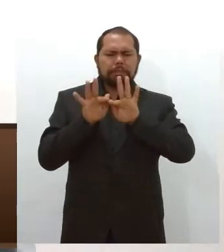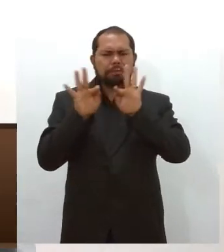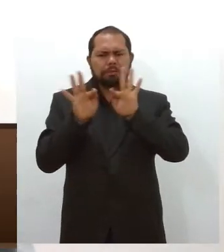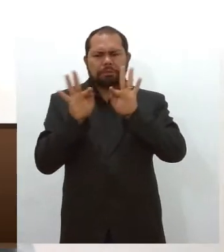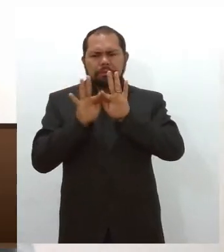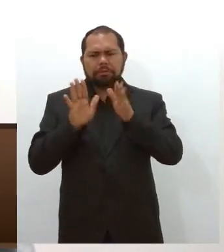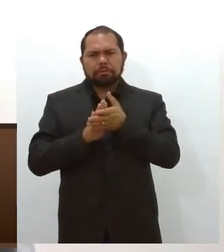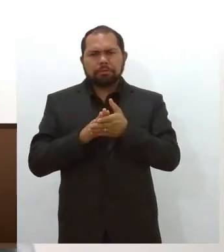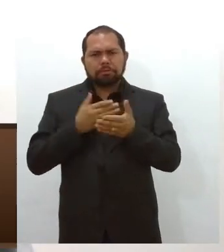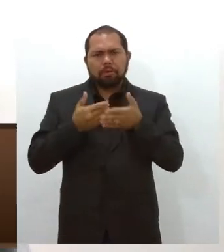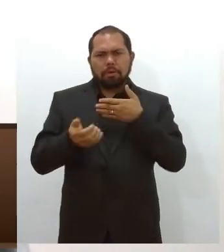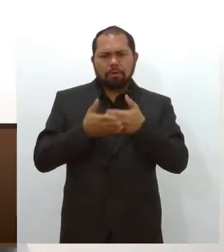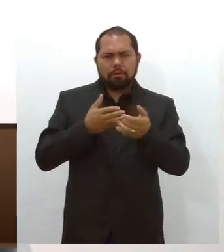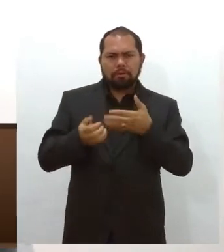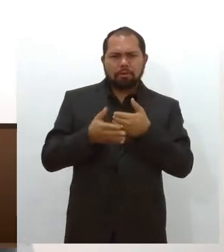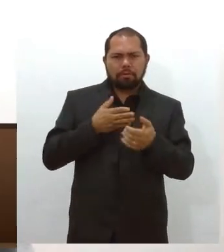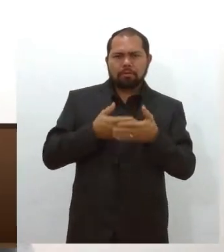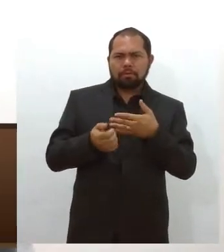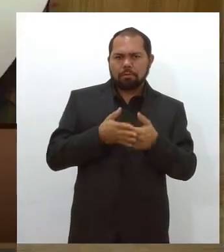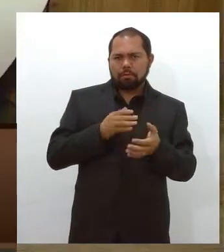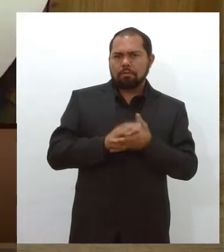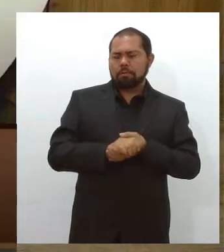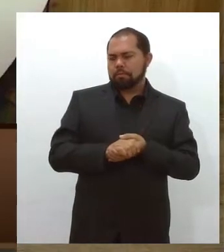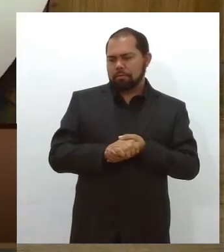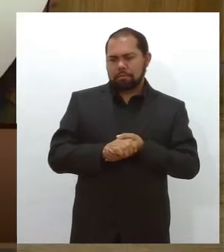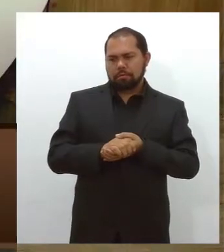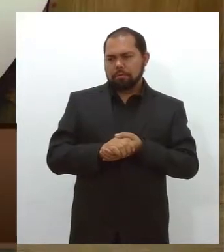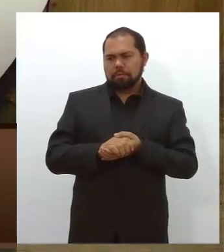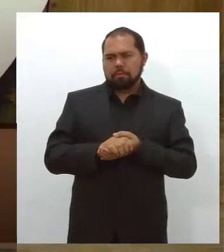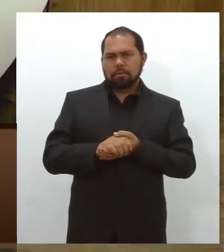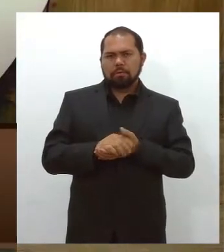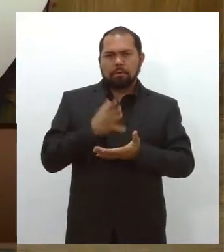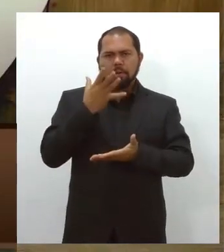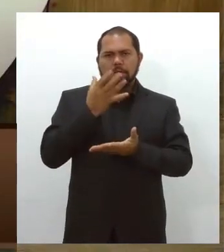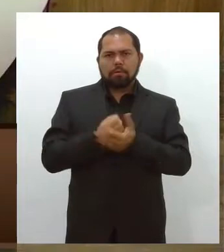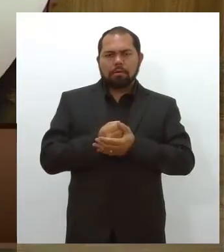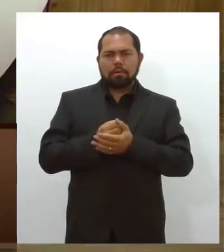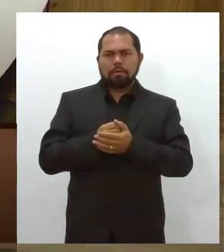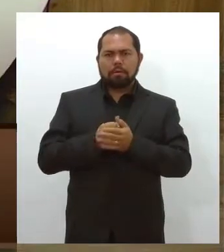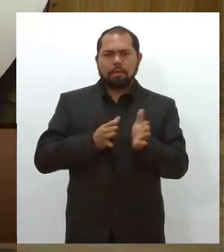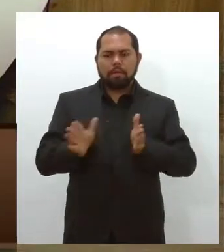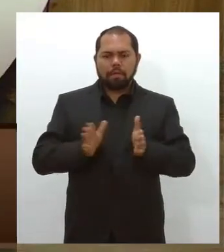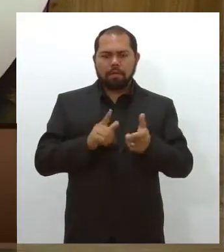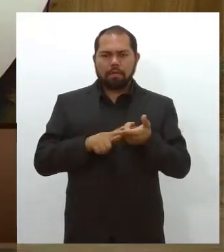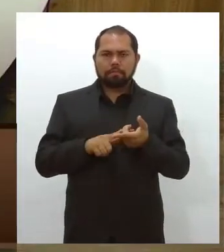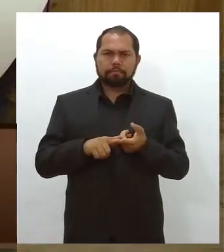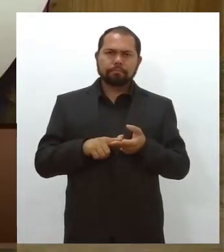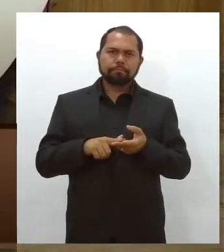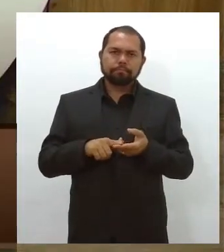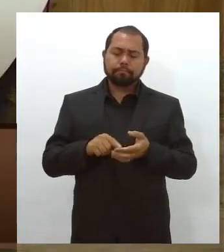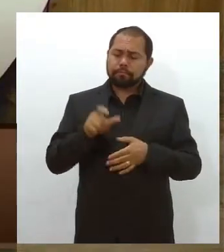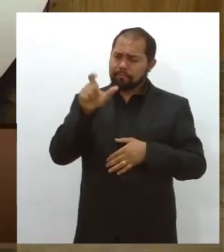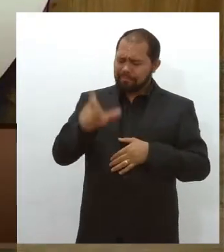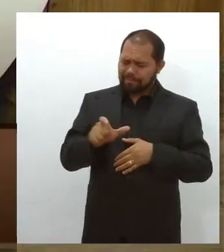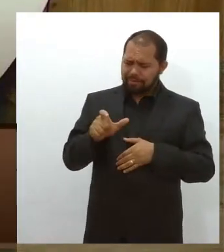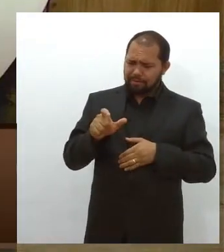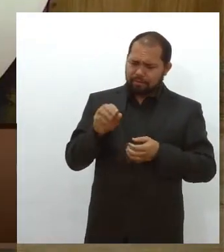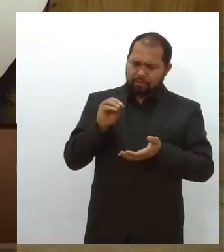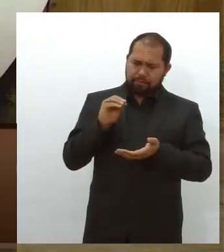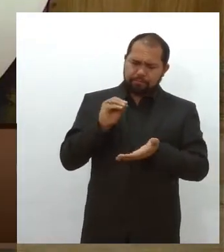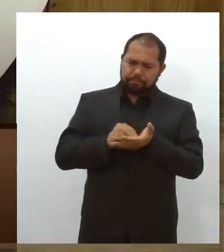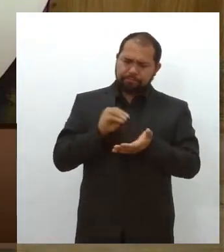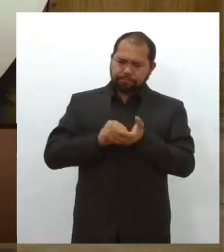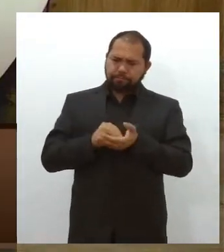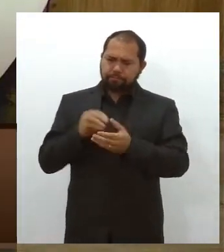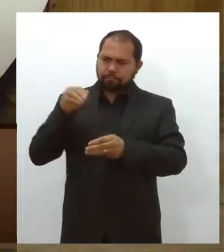bastante acessível. Uma outra questão, quem deixou de votar nas últimas 3 eleições